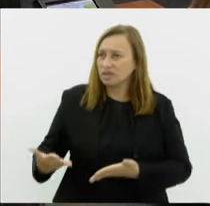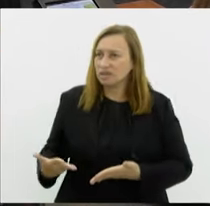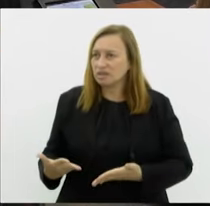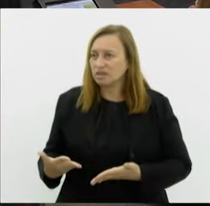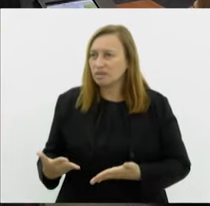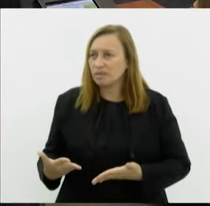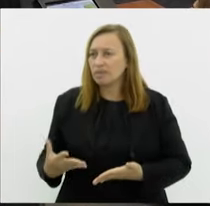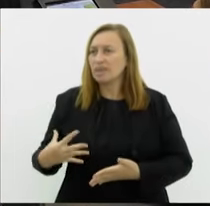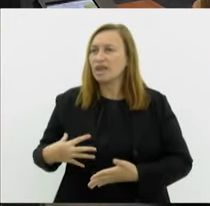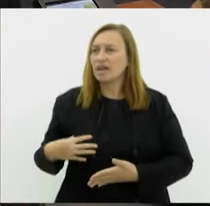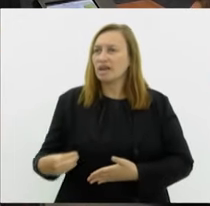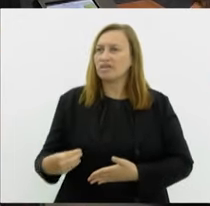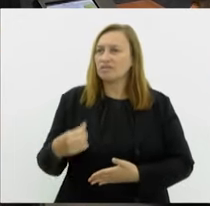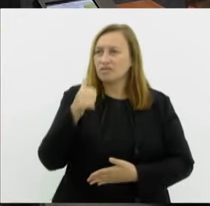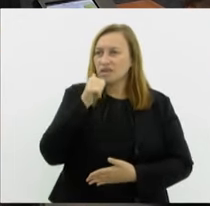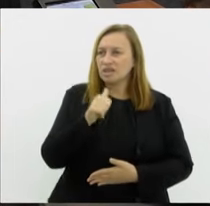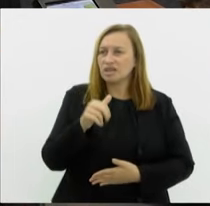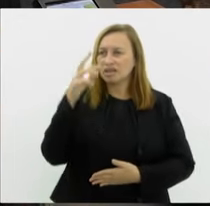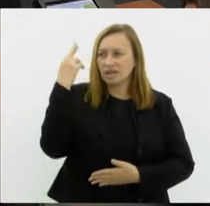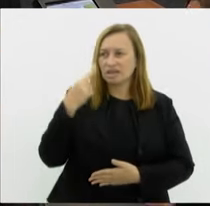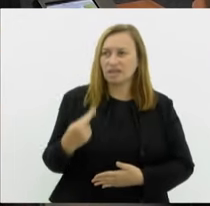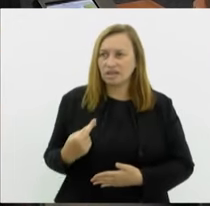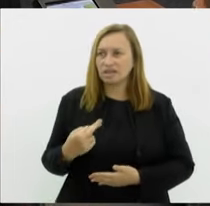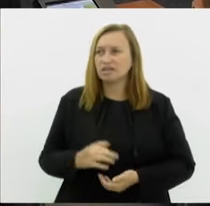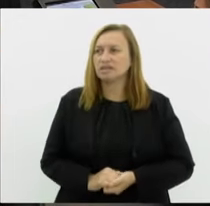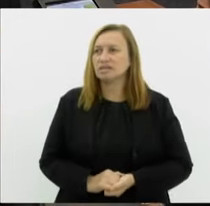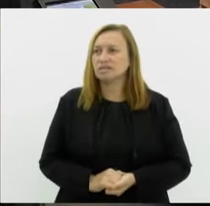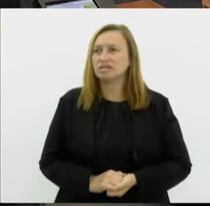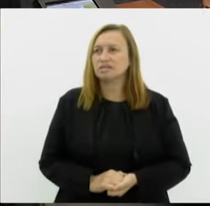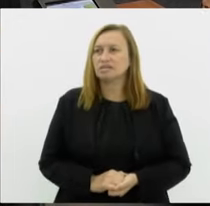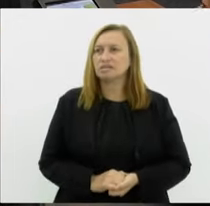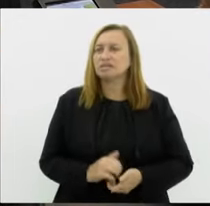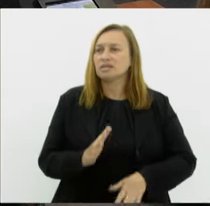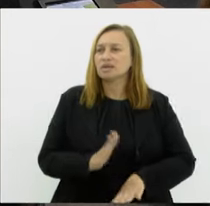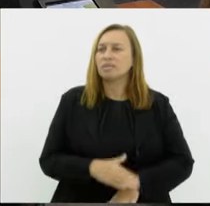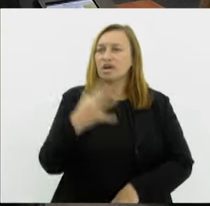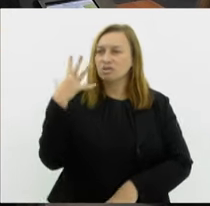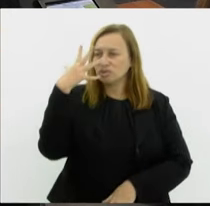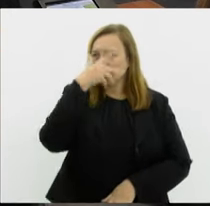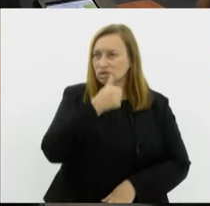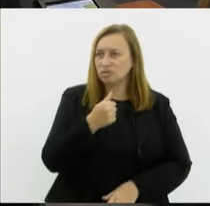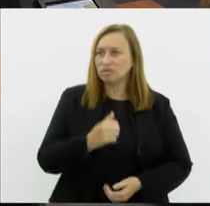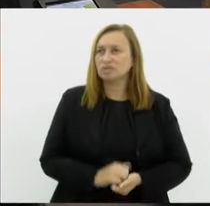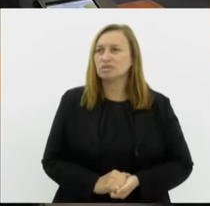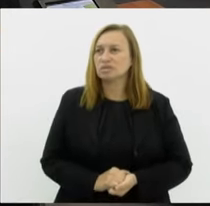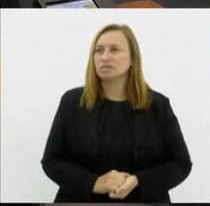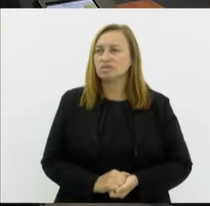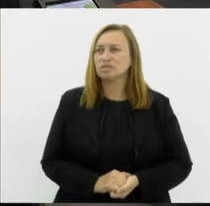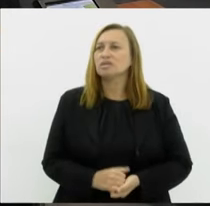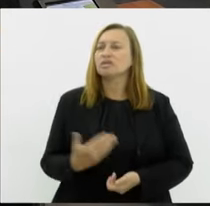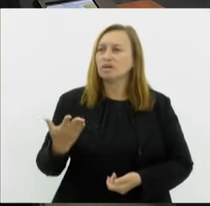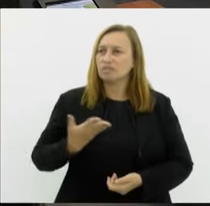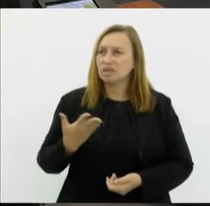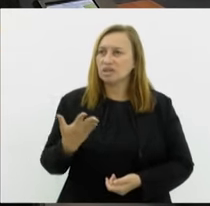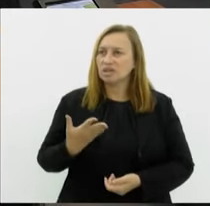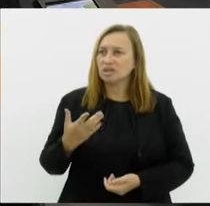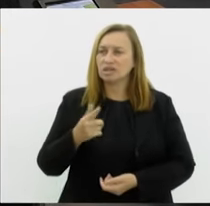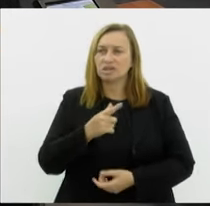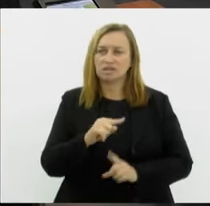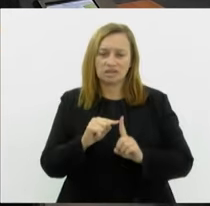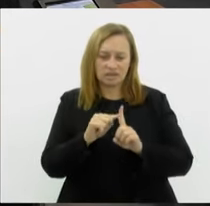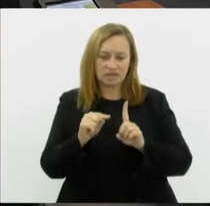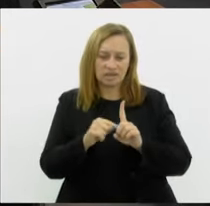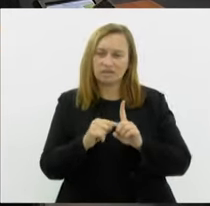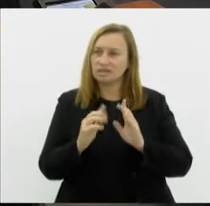à filha da Renata e esse parlamento fica mais bonito com uma nobre companheira aqui, gestante nessa